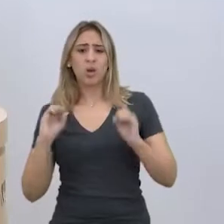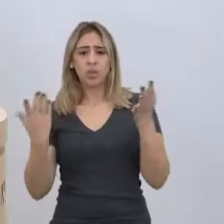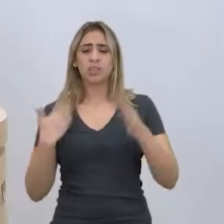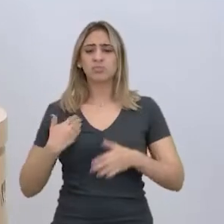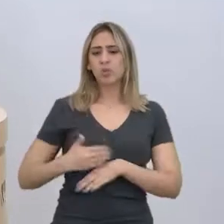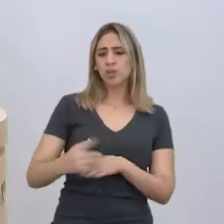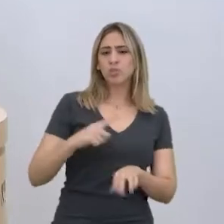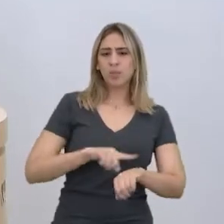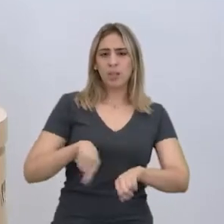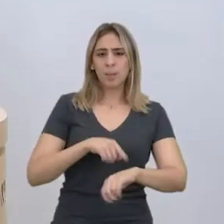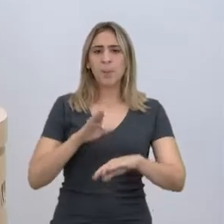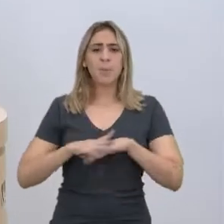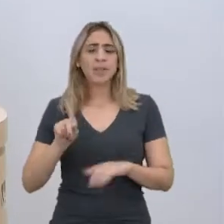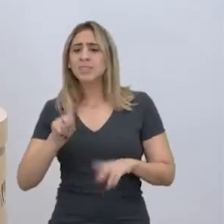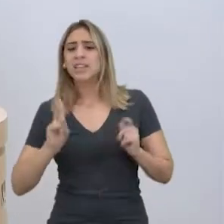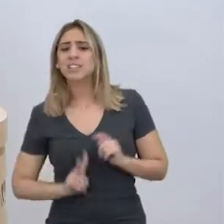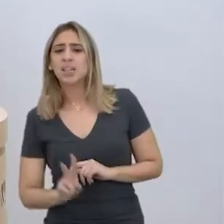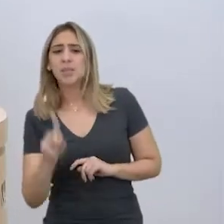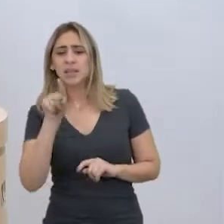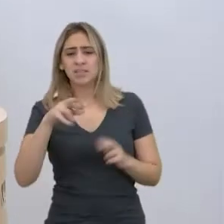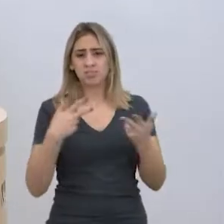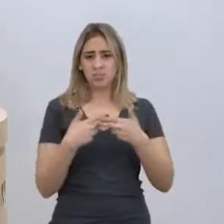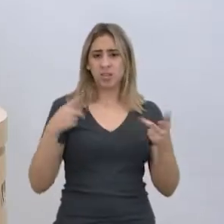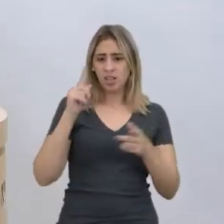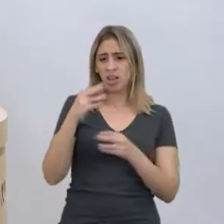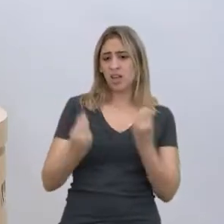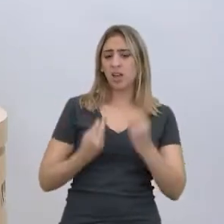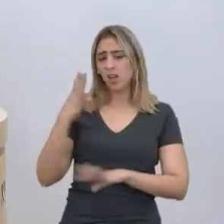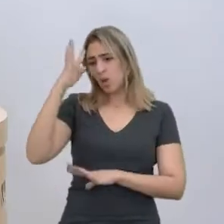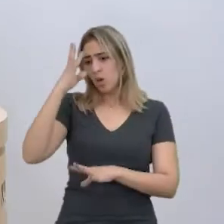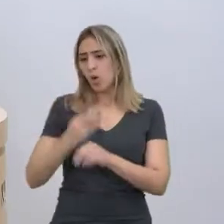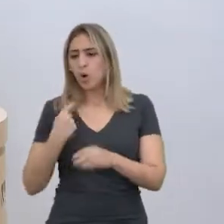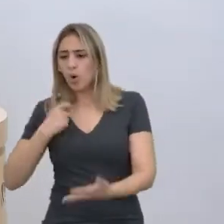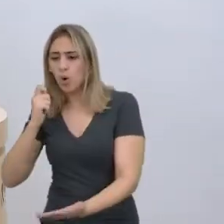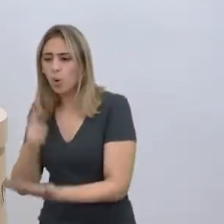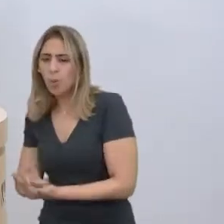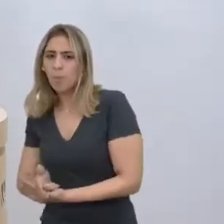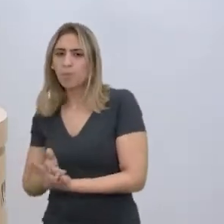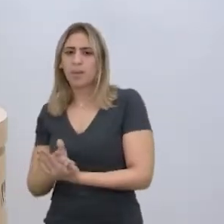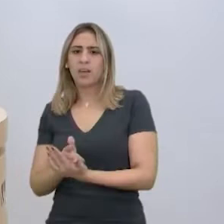um tempo. Mas nem sempre esse efeito é tipo, comprei,